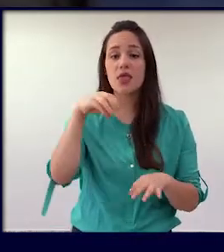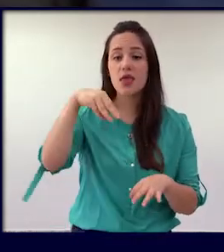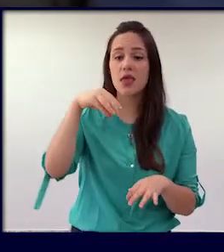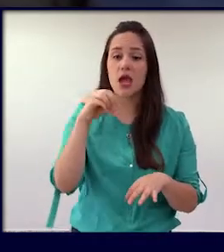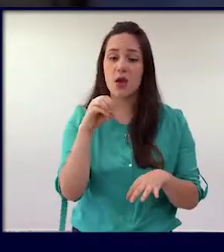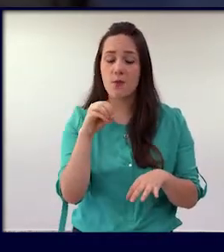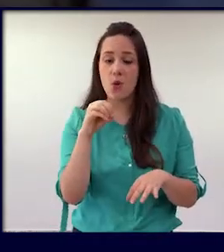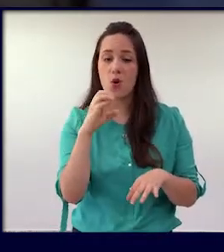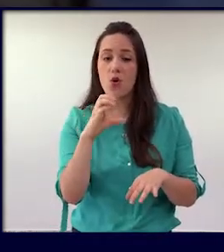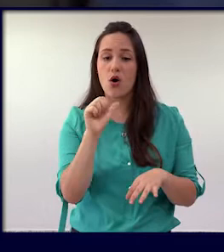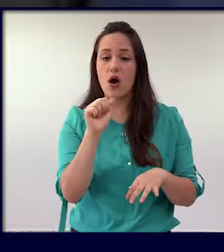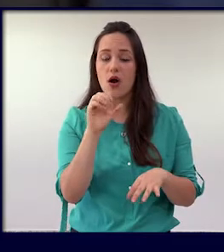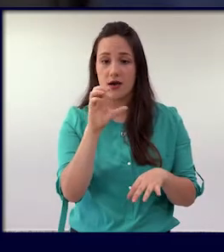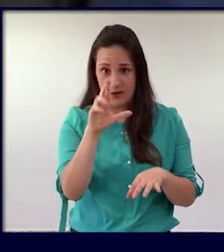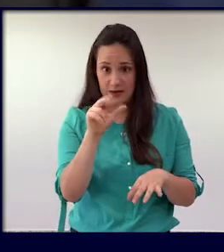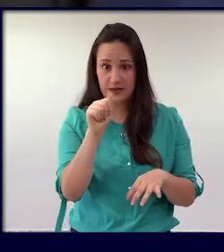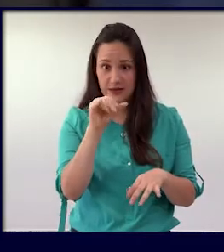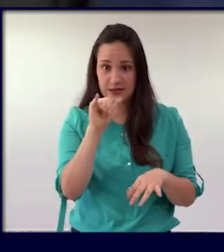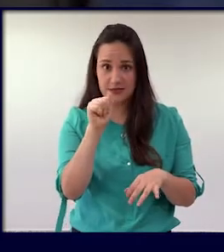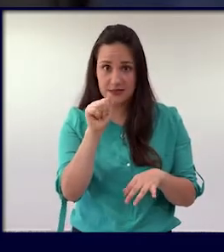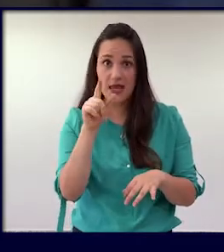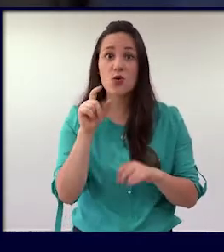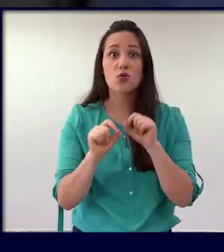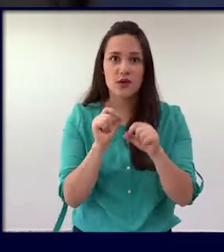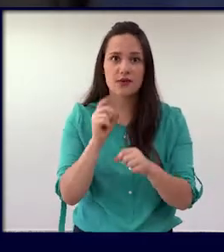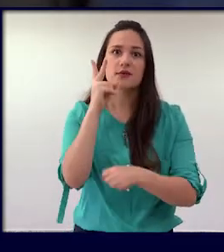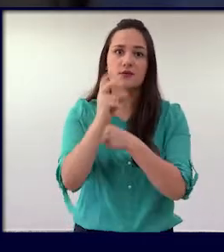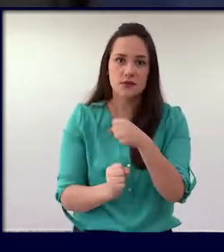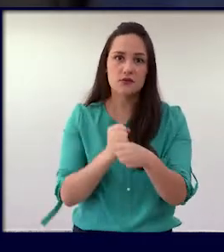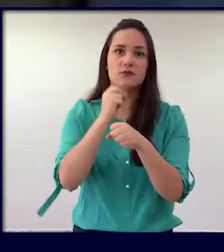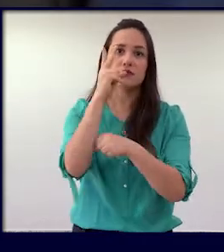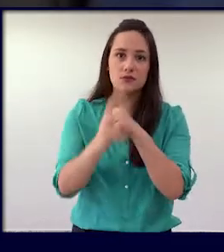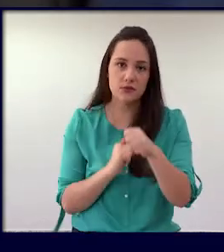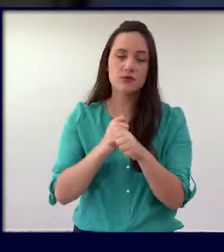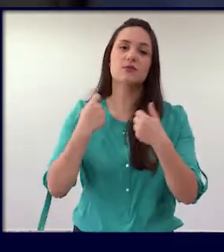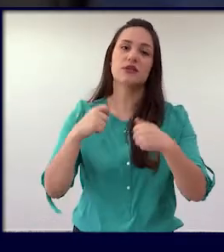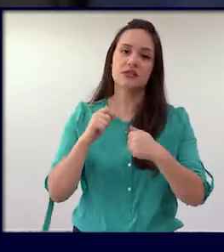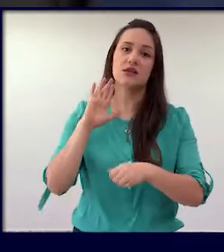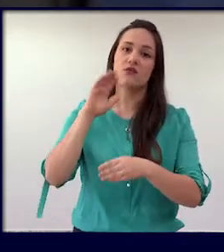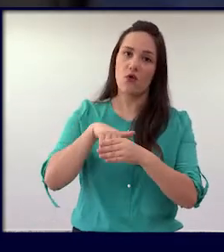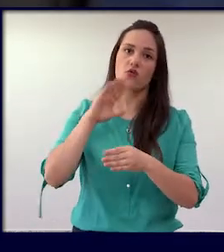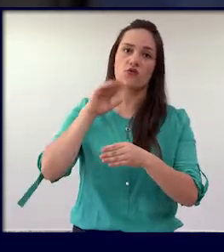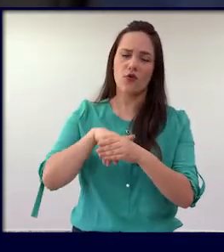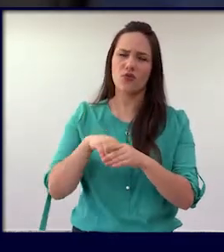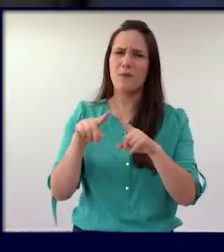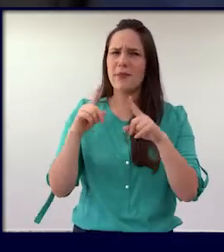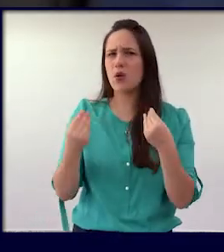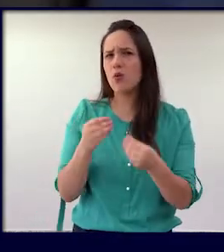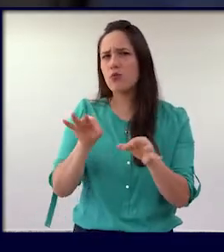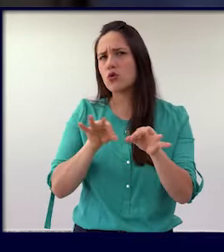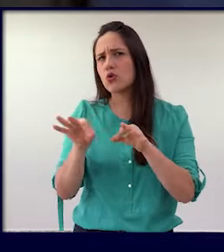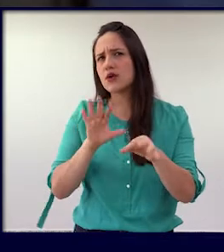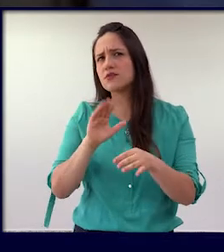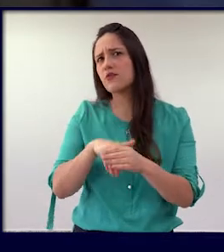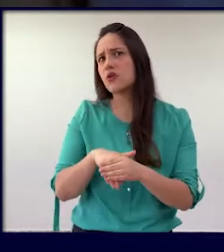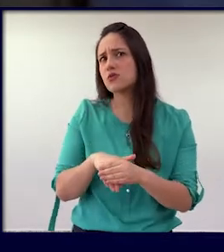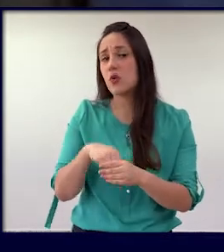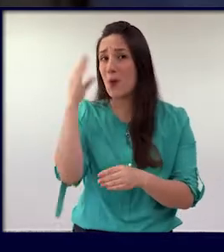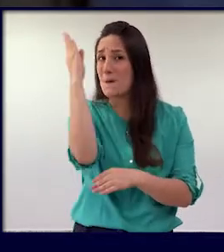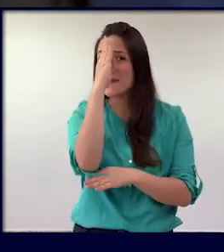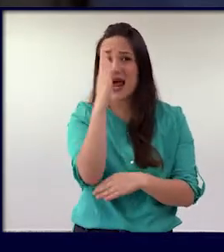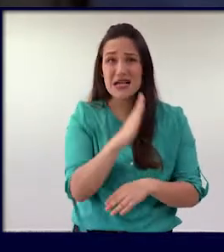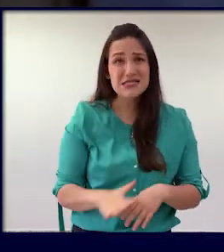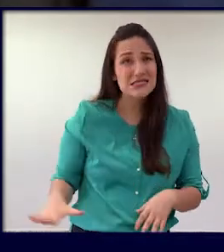se baseia em que os eleitores compareçam a cada 2 anos e votem. E como é que você faz uma eleição num